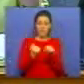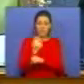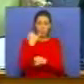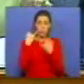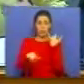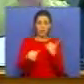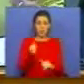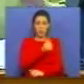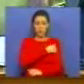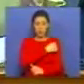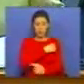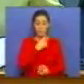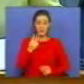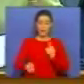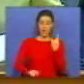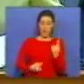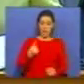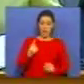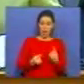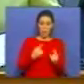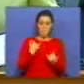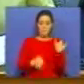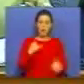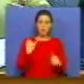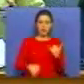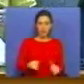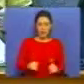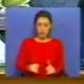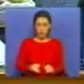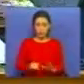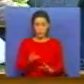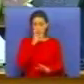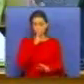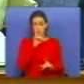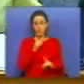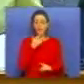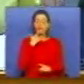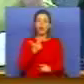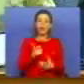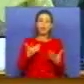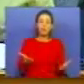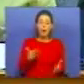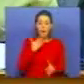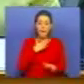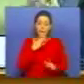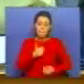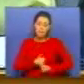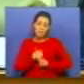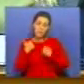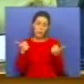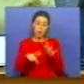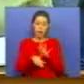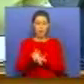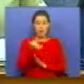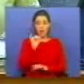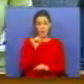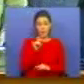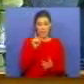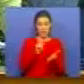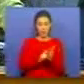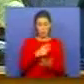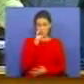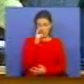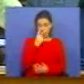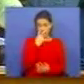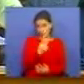doméstica e também em alguns crimes de maus-tratos. E se não seria possível aperfeiçoar a lei também desse ponto